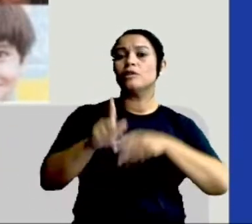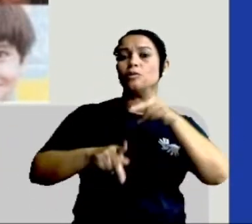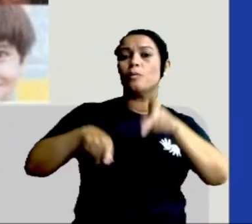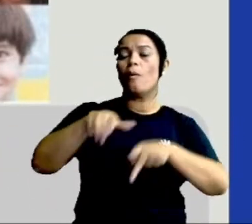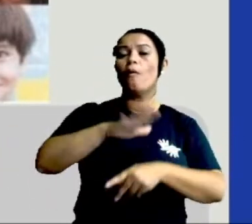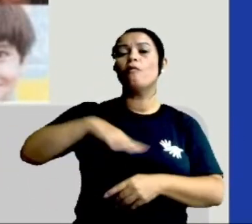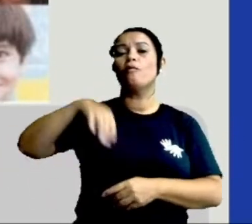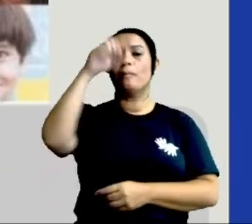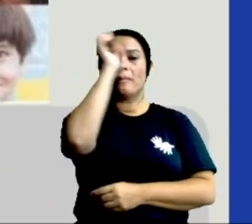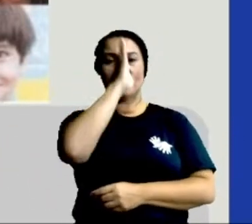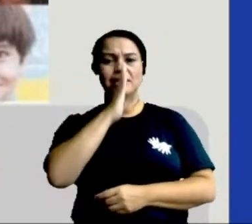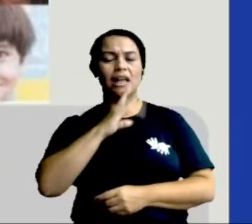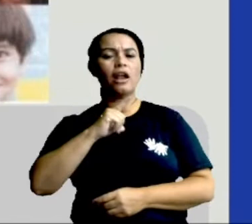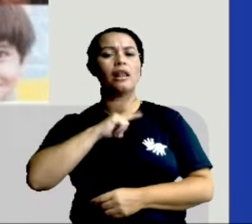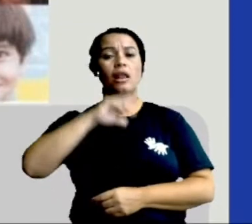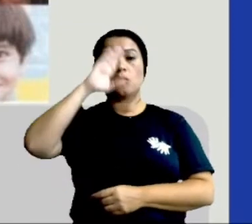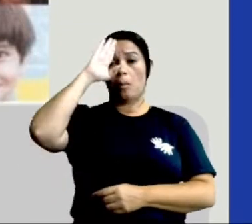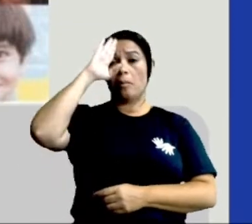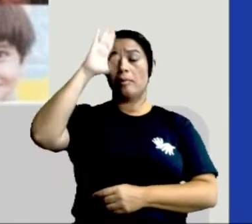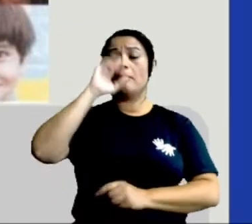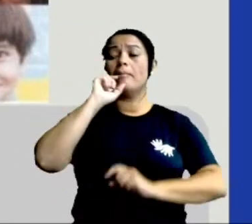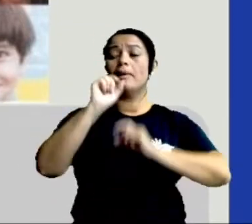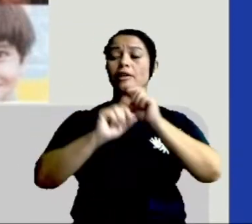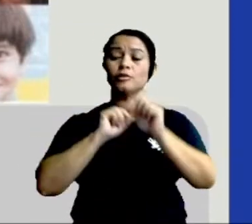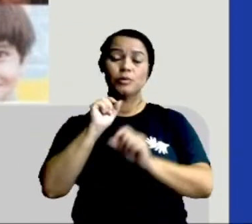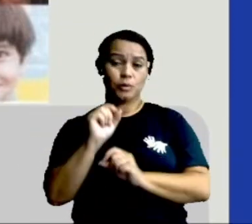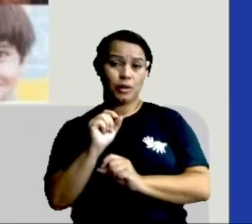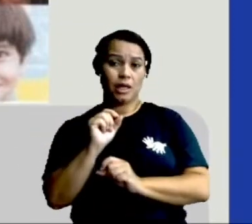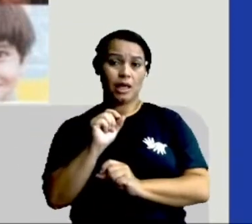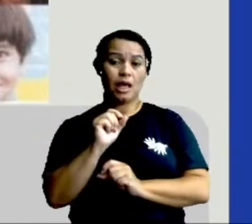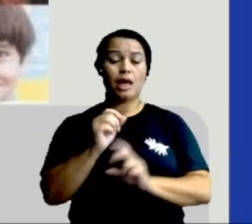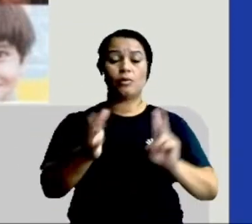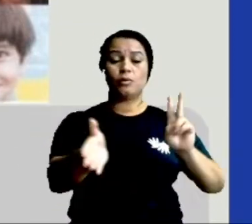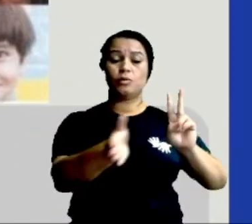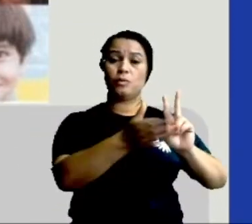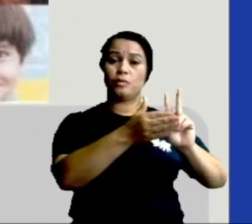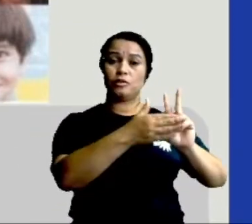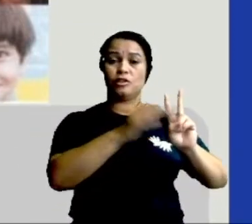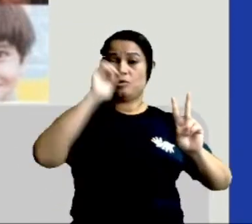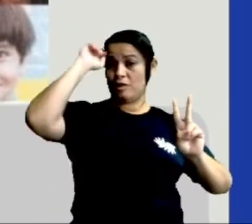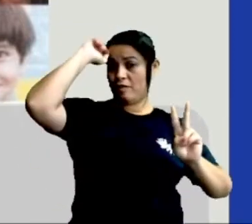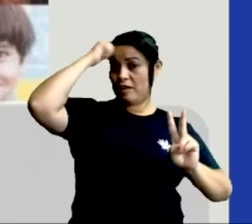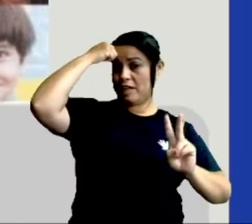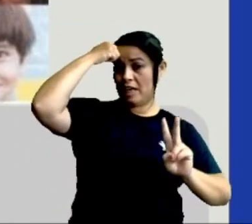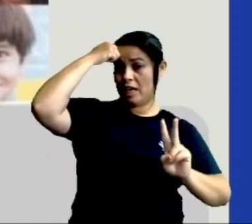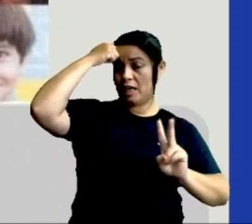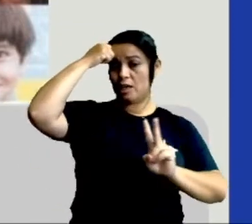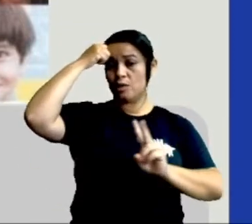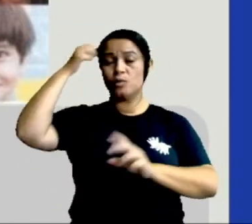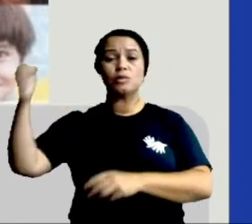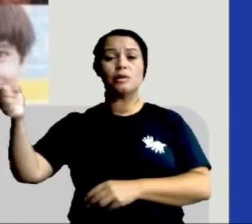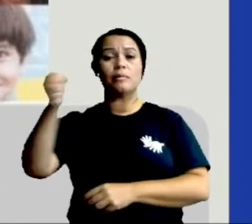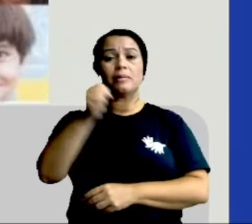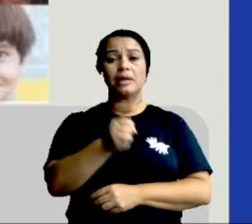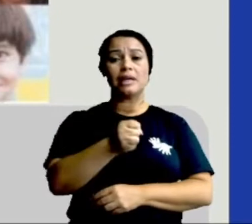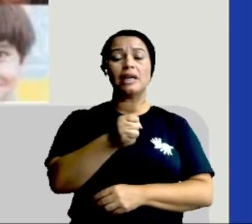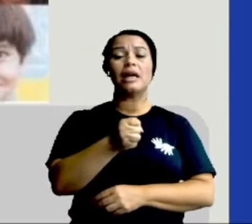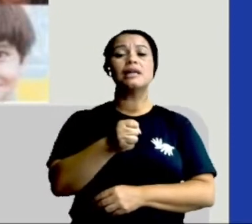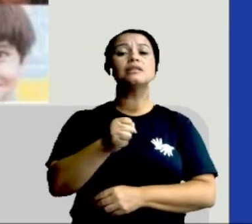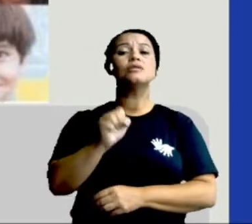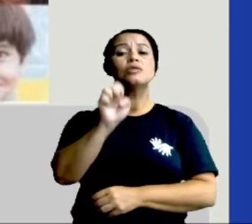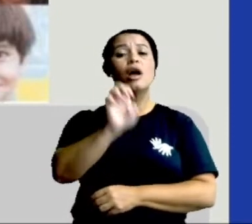brasileiro. Os principais grupos foram os povos indígenas, africanos, imigrantes, europeus